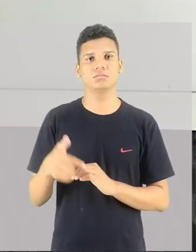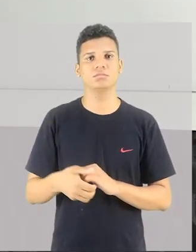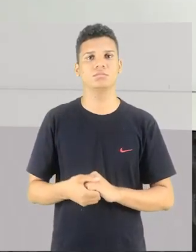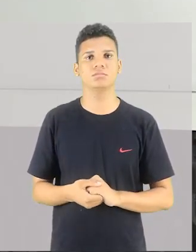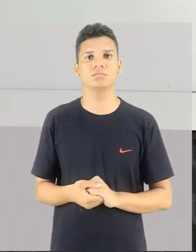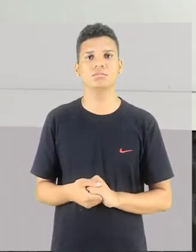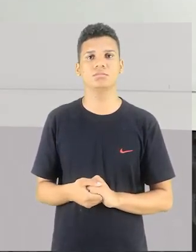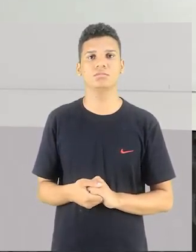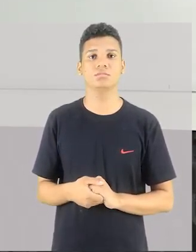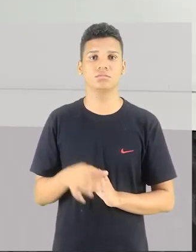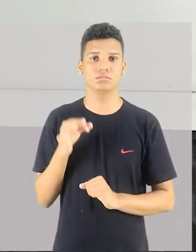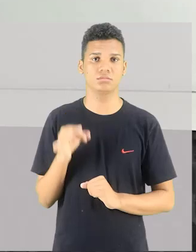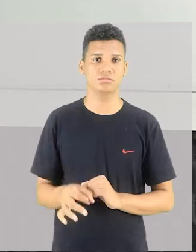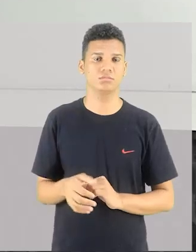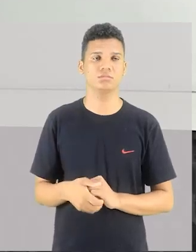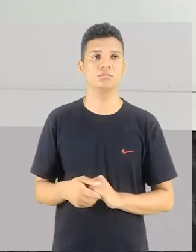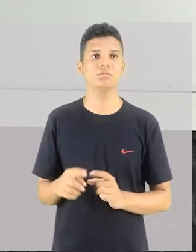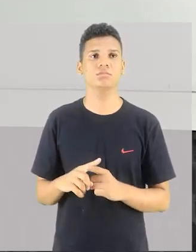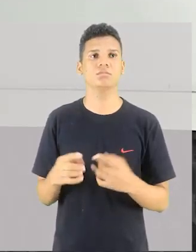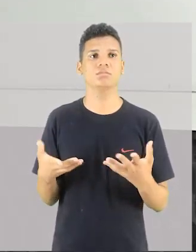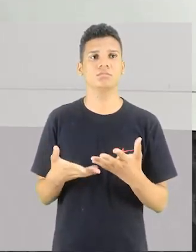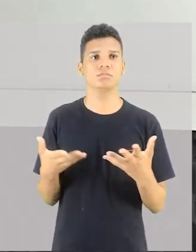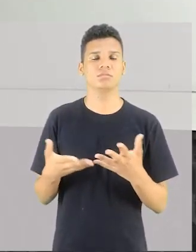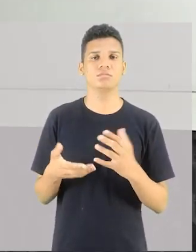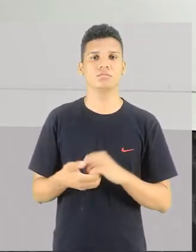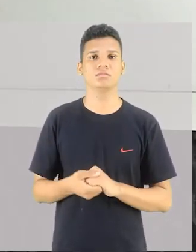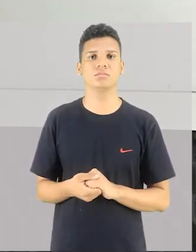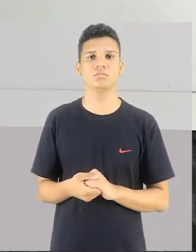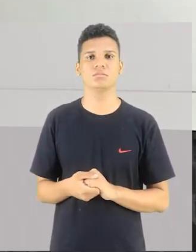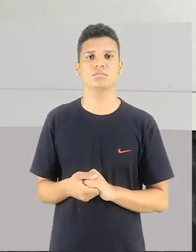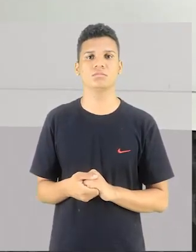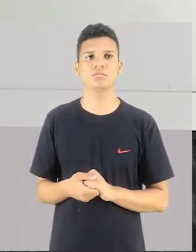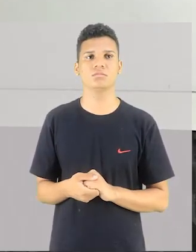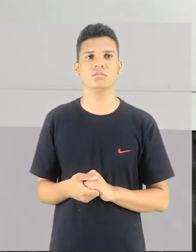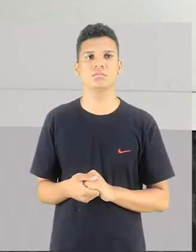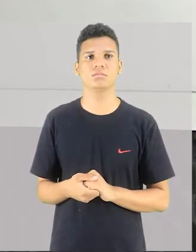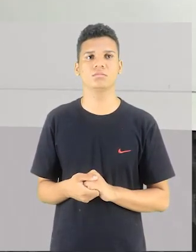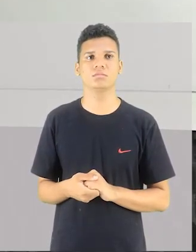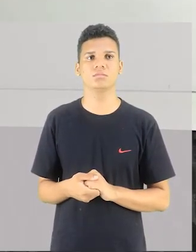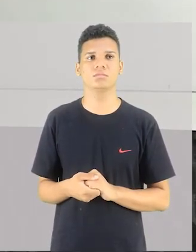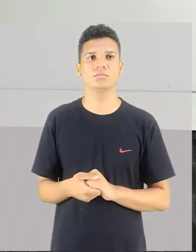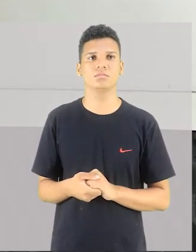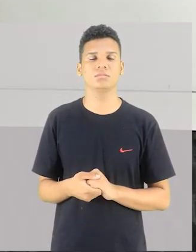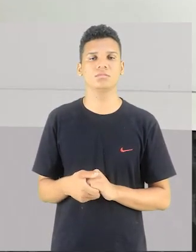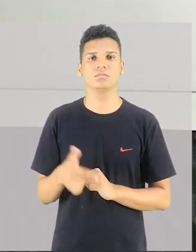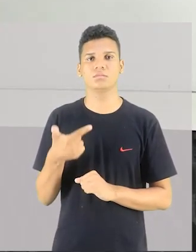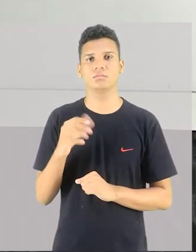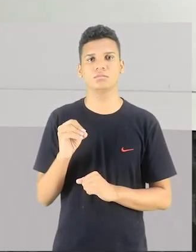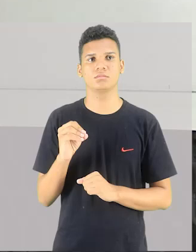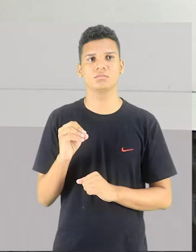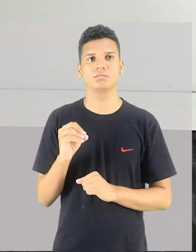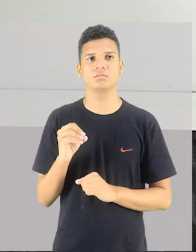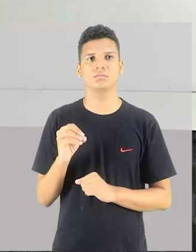√2 certo então nós temos que o 20